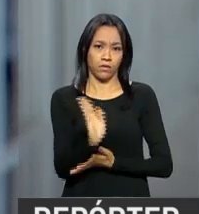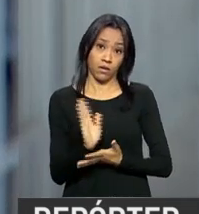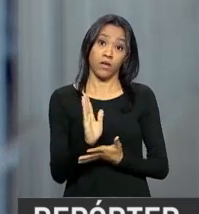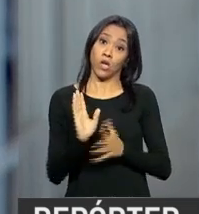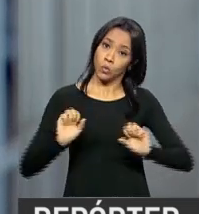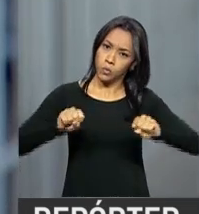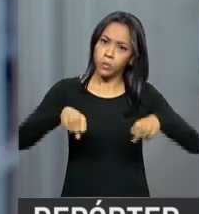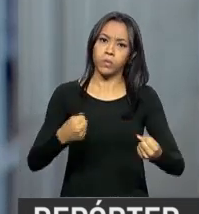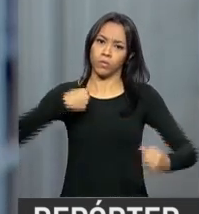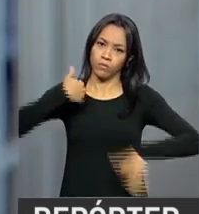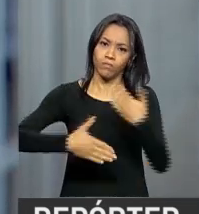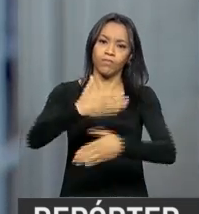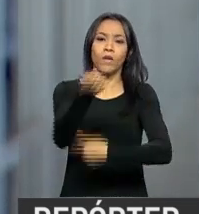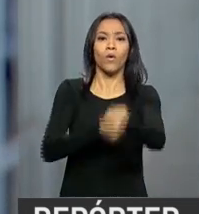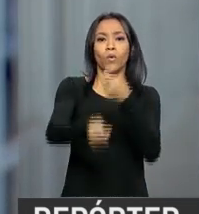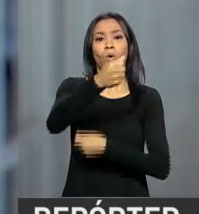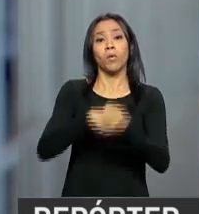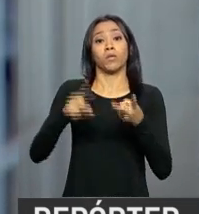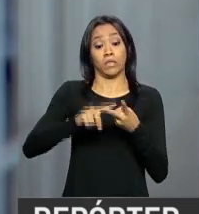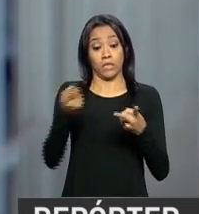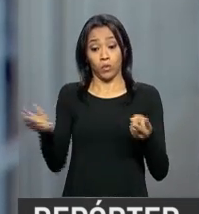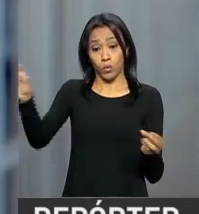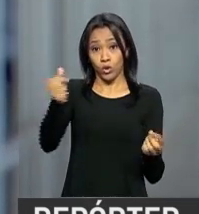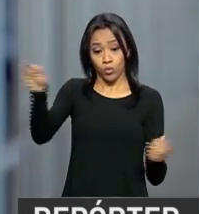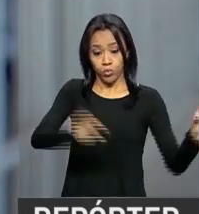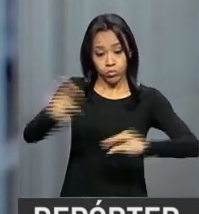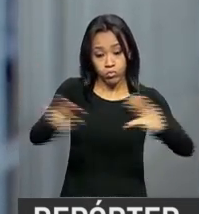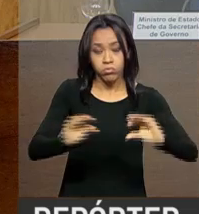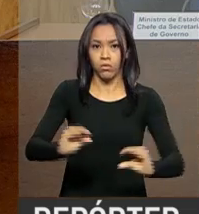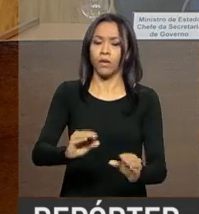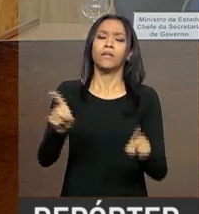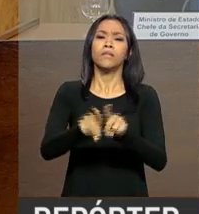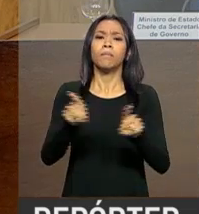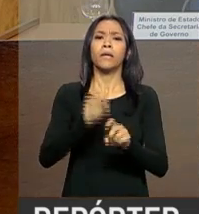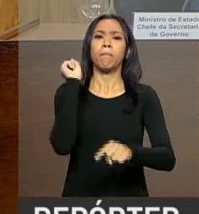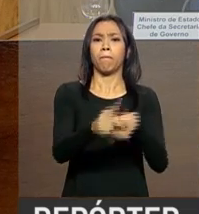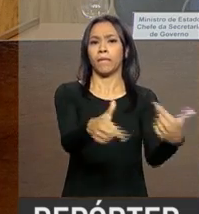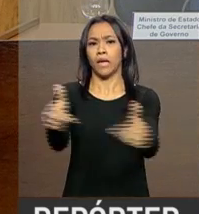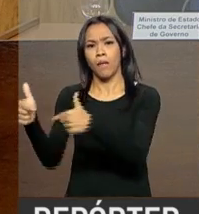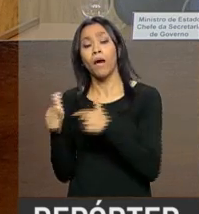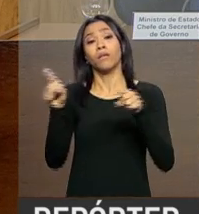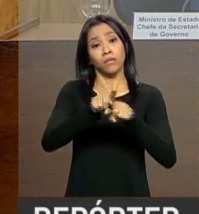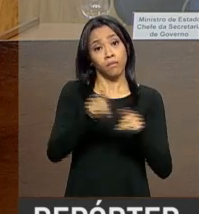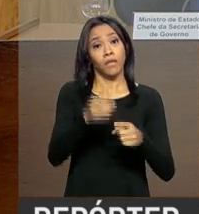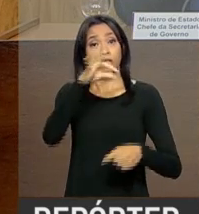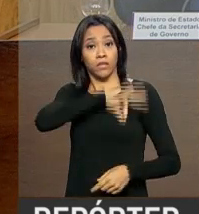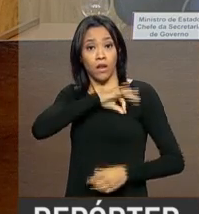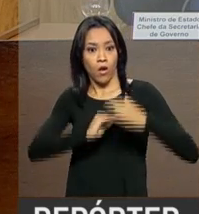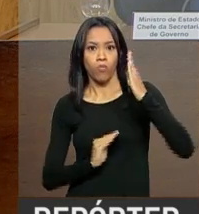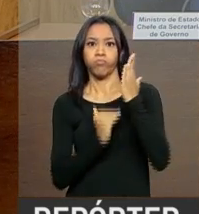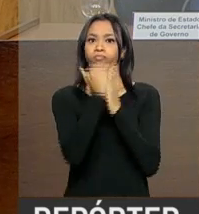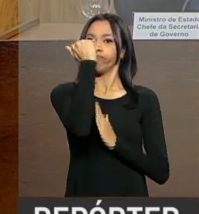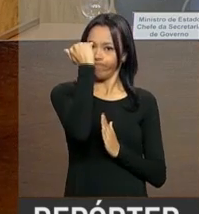crescimento econômico e ao aumento dos investimentos, do emprego e da renda. Os ministros descartaram o aumento de